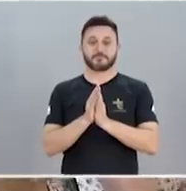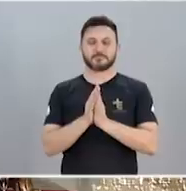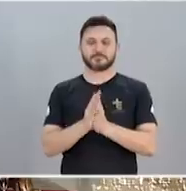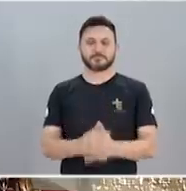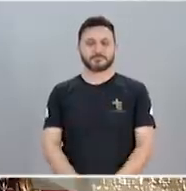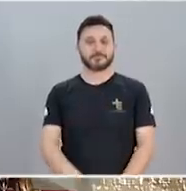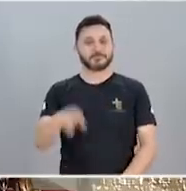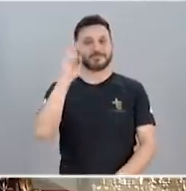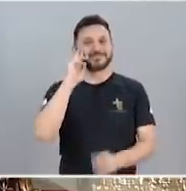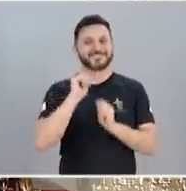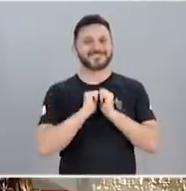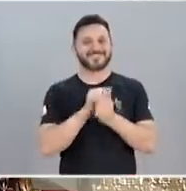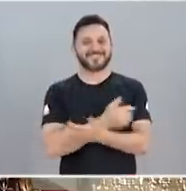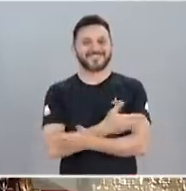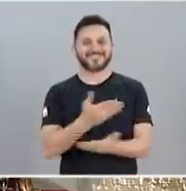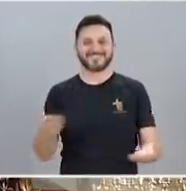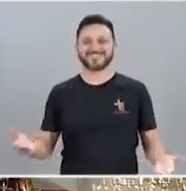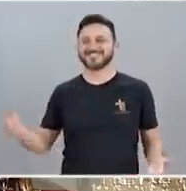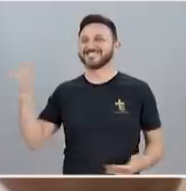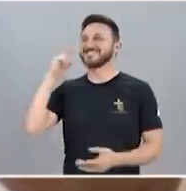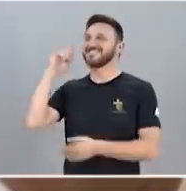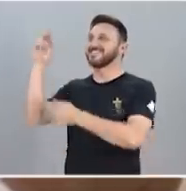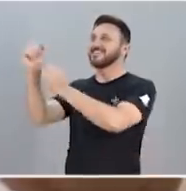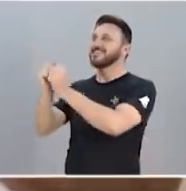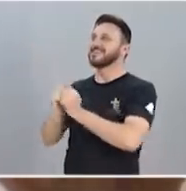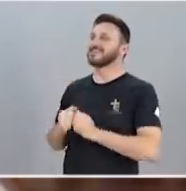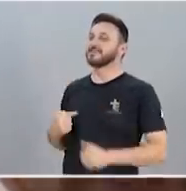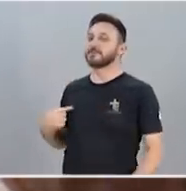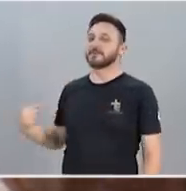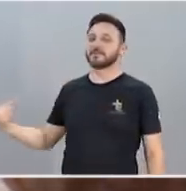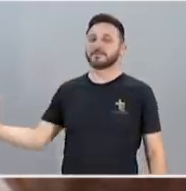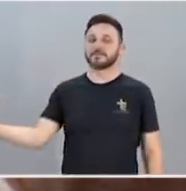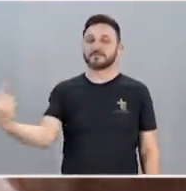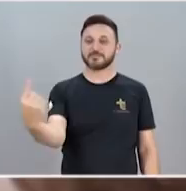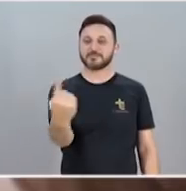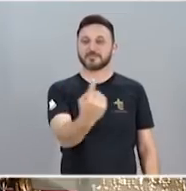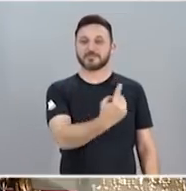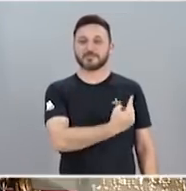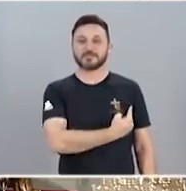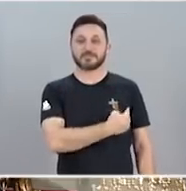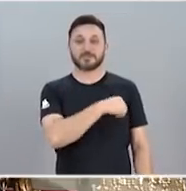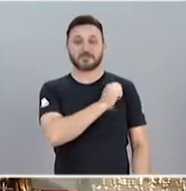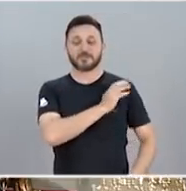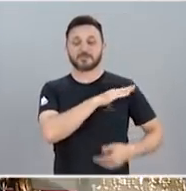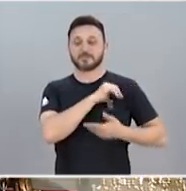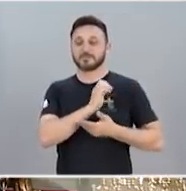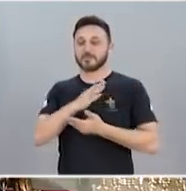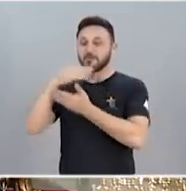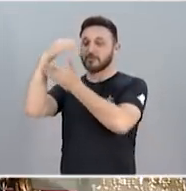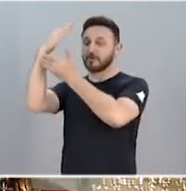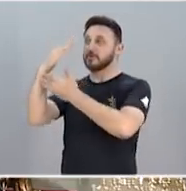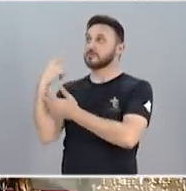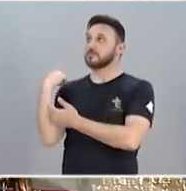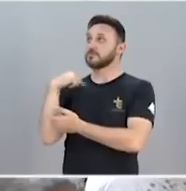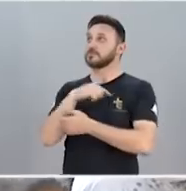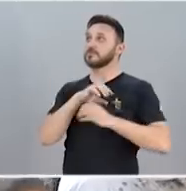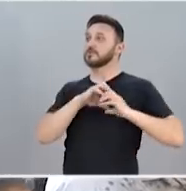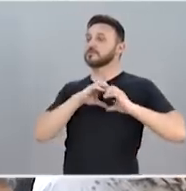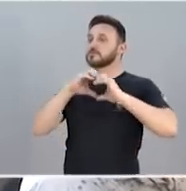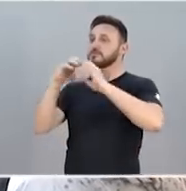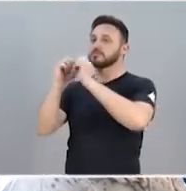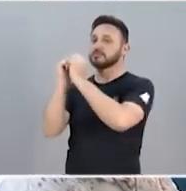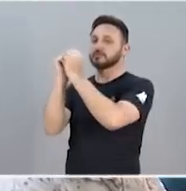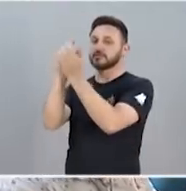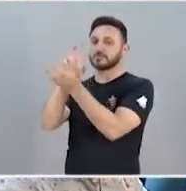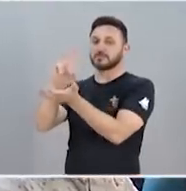Amém. O Senhor esteja convosco. Ele está no meio de nós. Corações ao alto. O